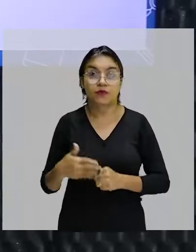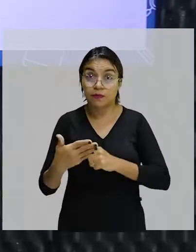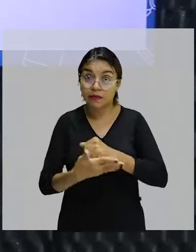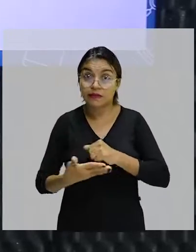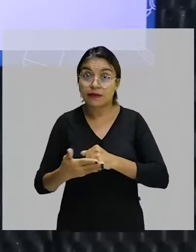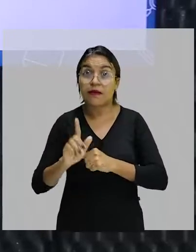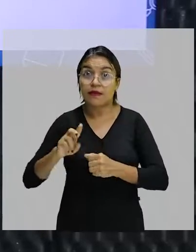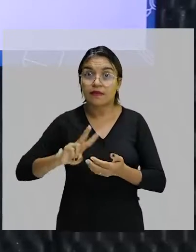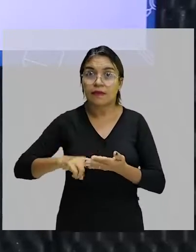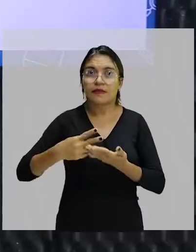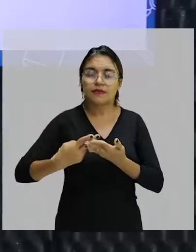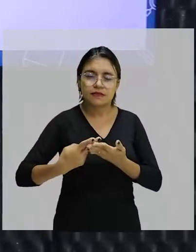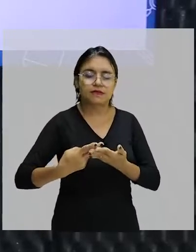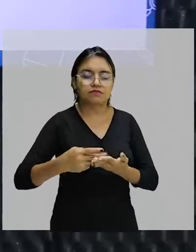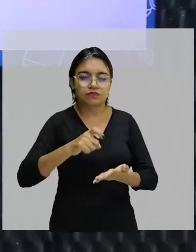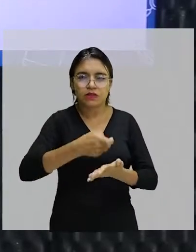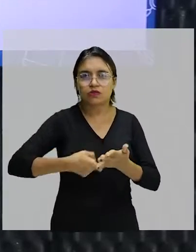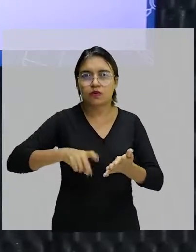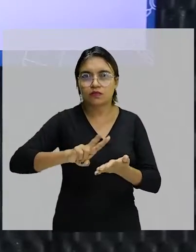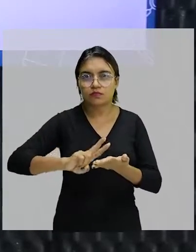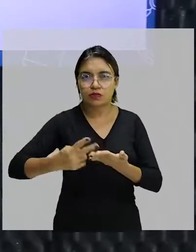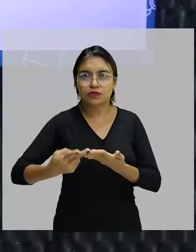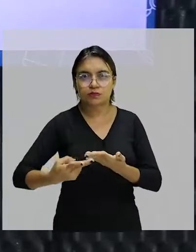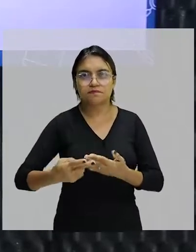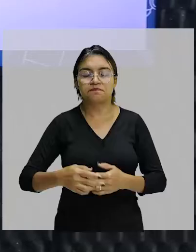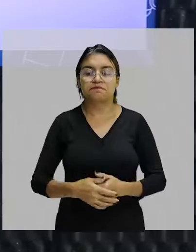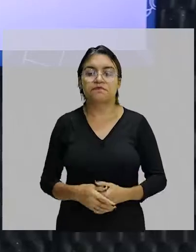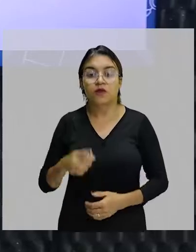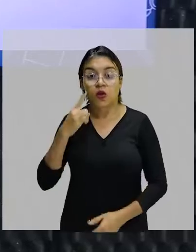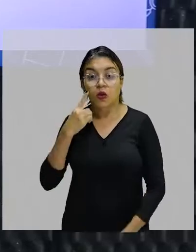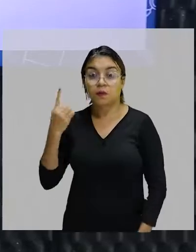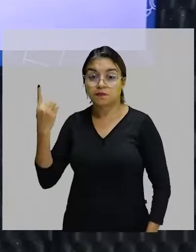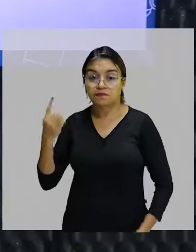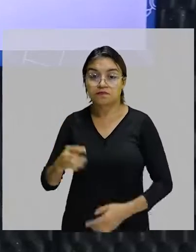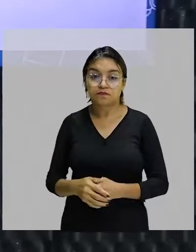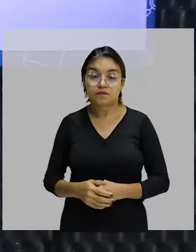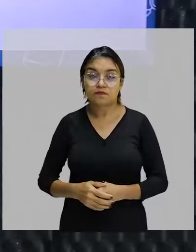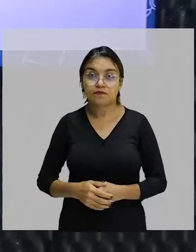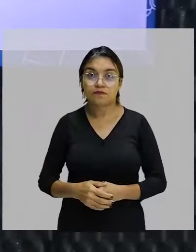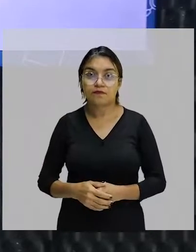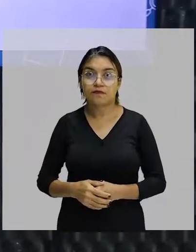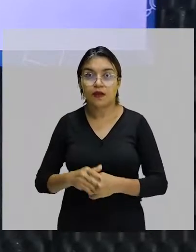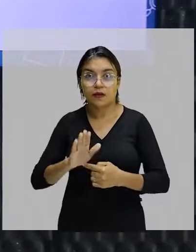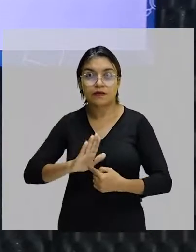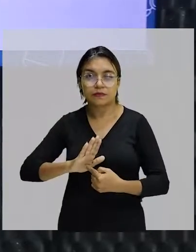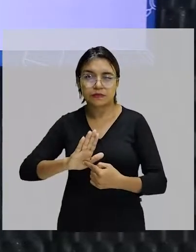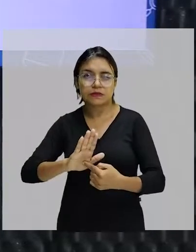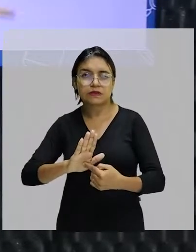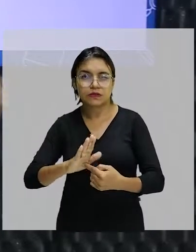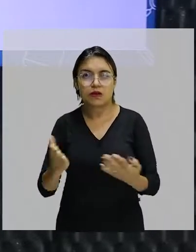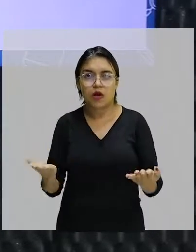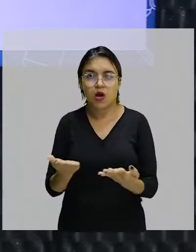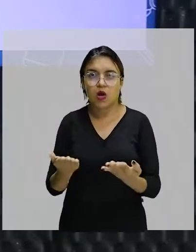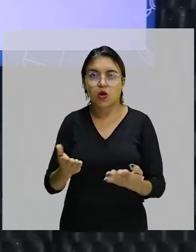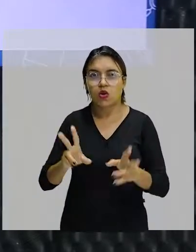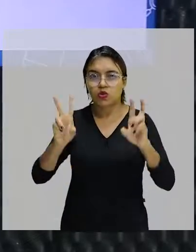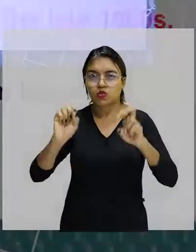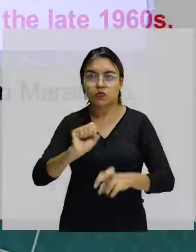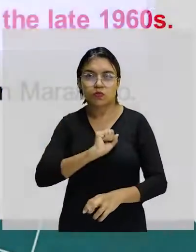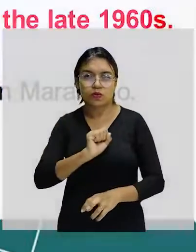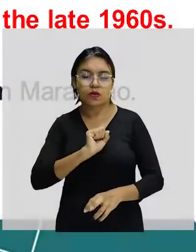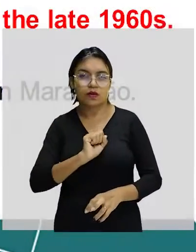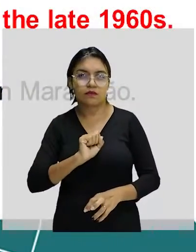interpretação textual. Então, considering the presentation, né, considerando essa apresentação de agora, define reggae. Qual seria